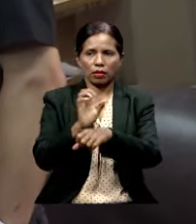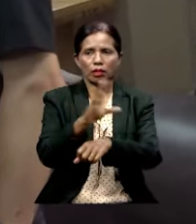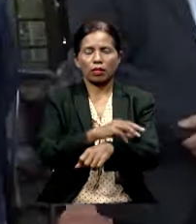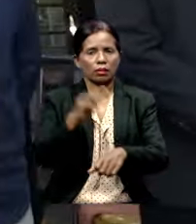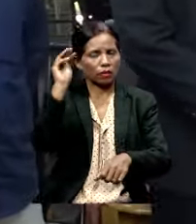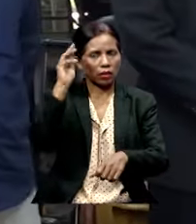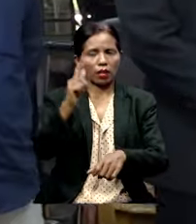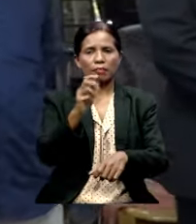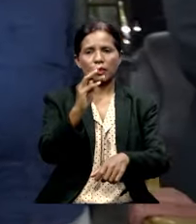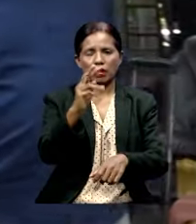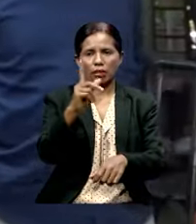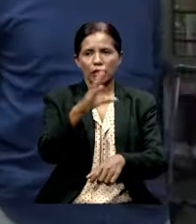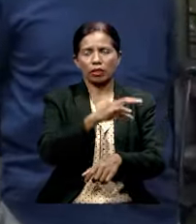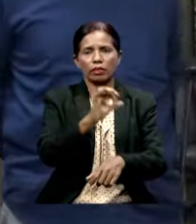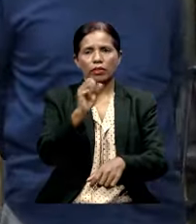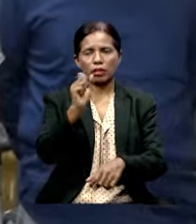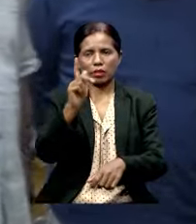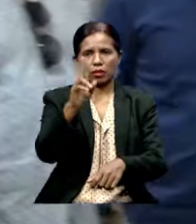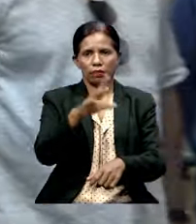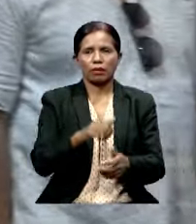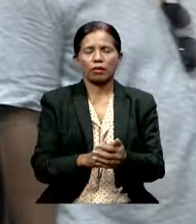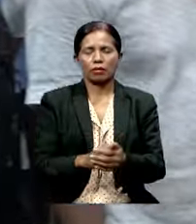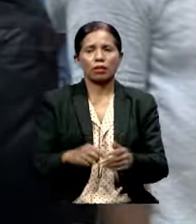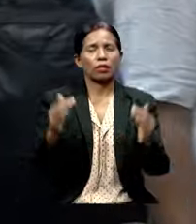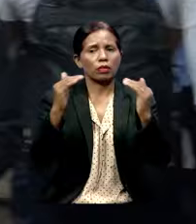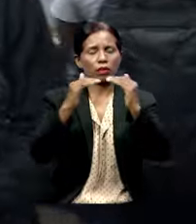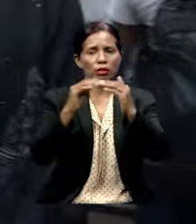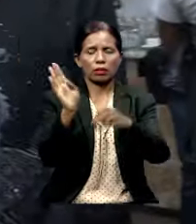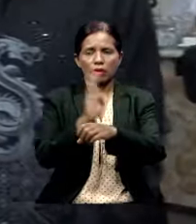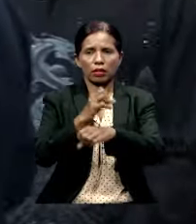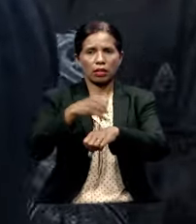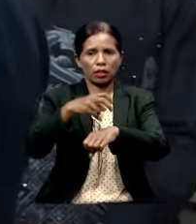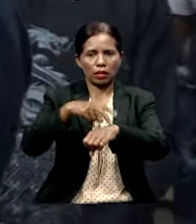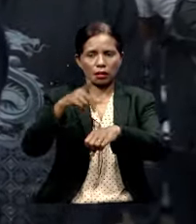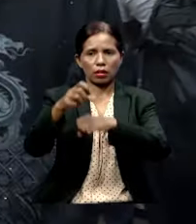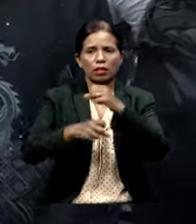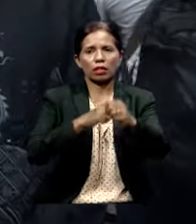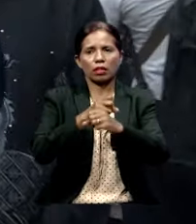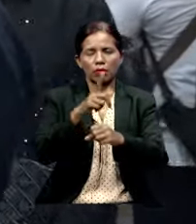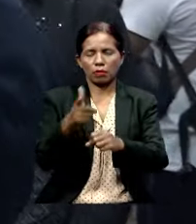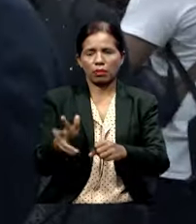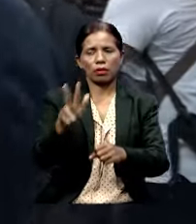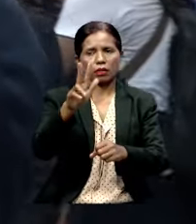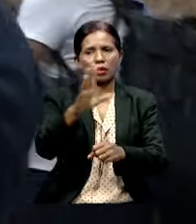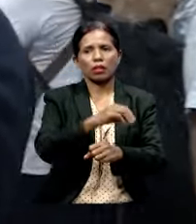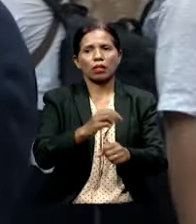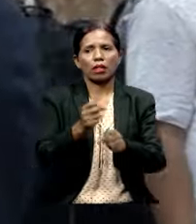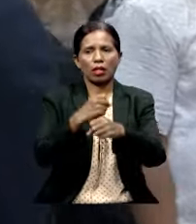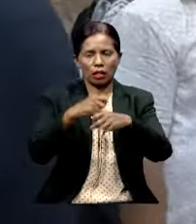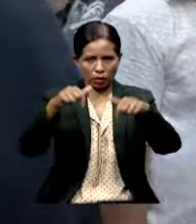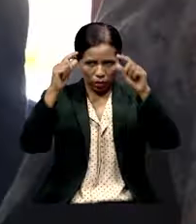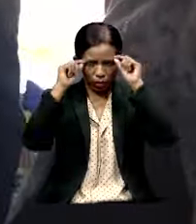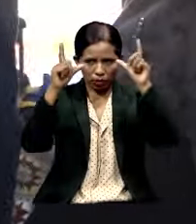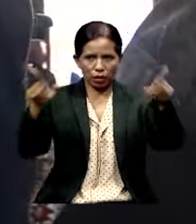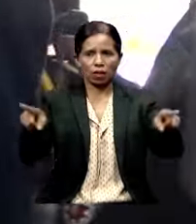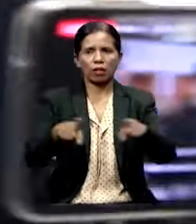ministro turismo no ambiente, Francisco Calboadilai. Fórum Negócio Internacional Tinan Riuroron Resintolo, anessa no evento da Huluk, nebe realiza em Timor-Leste,